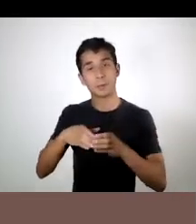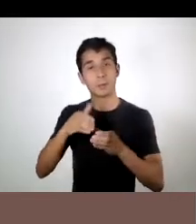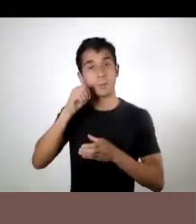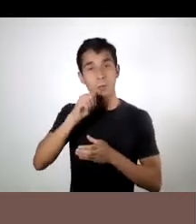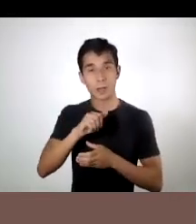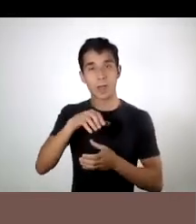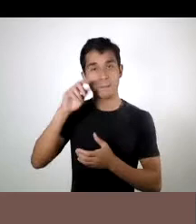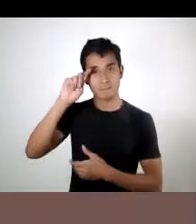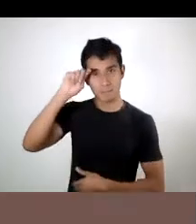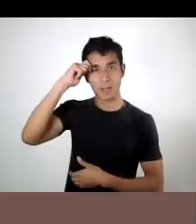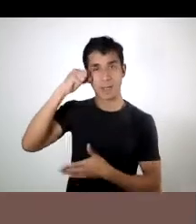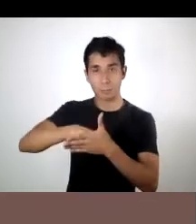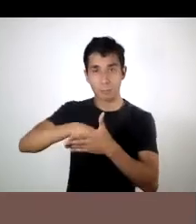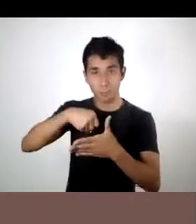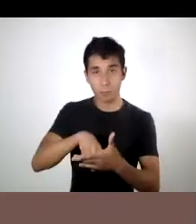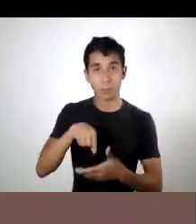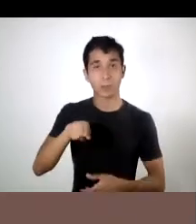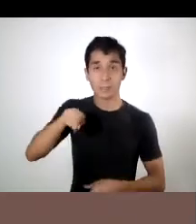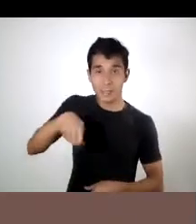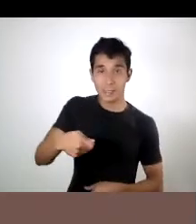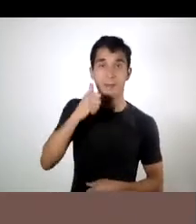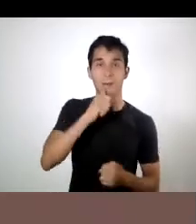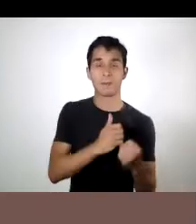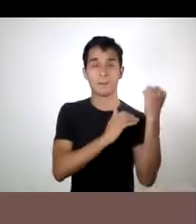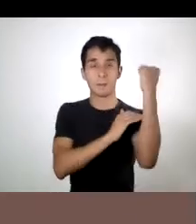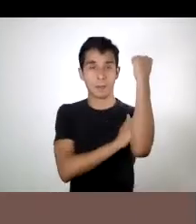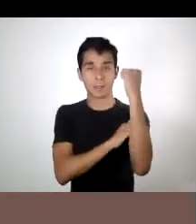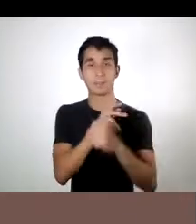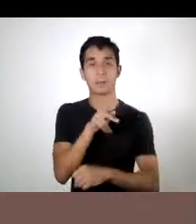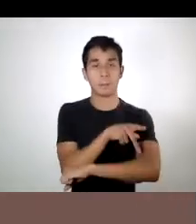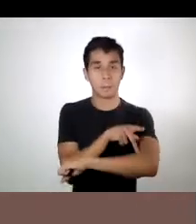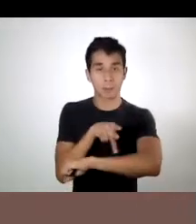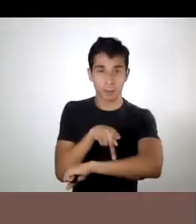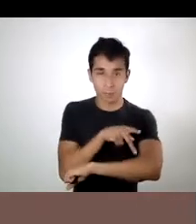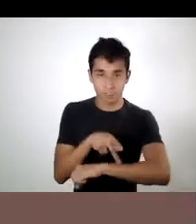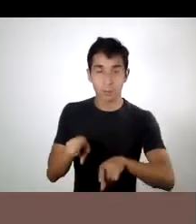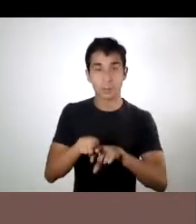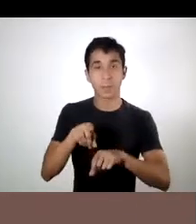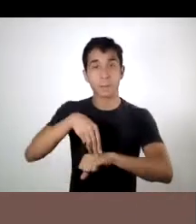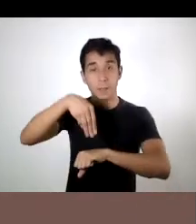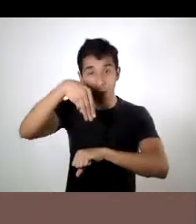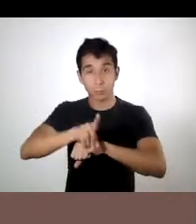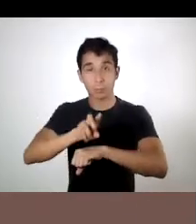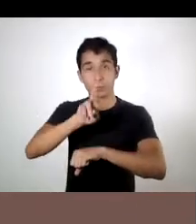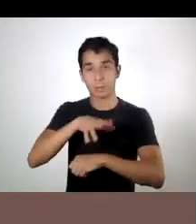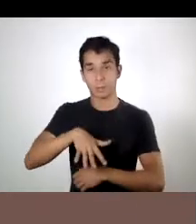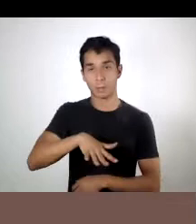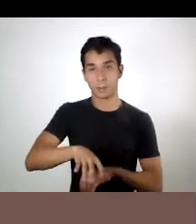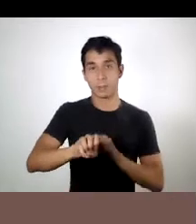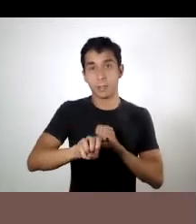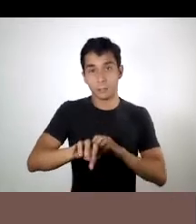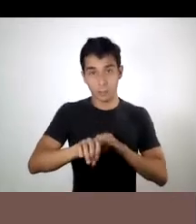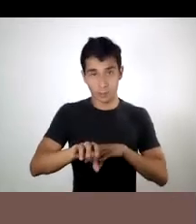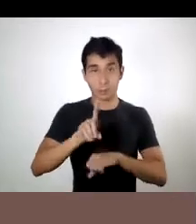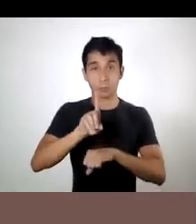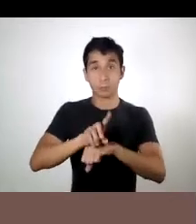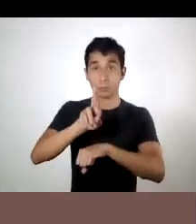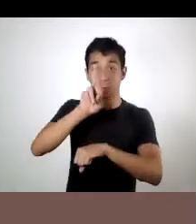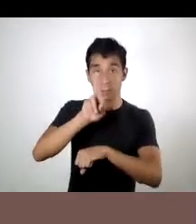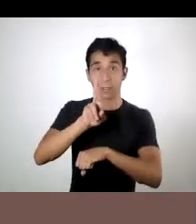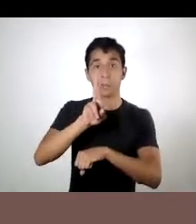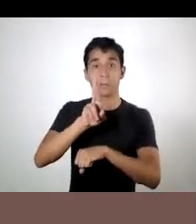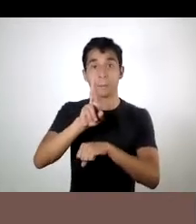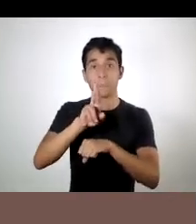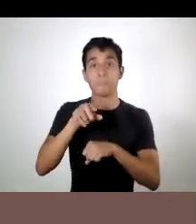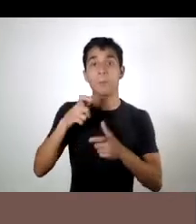Luta. Ela é feminista, pedagoga, mestre e doutora em educação, com doutorado sanduíche em Luanda